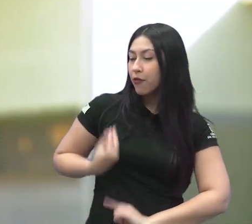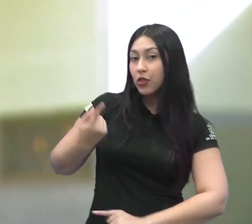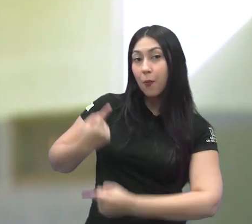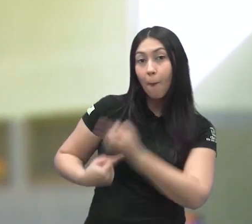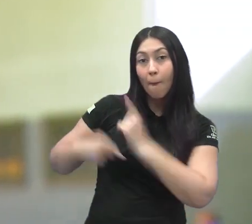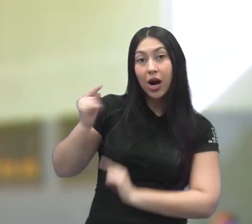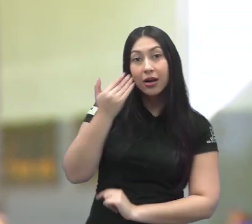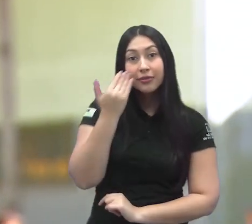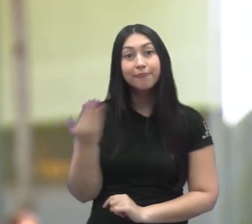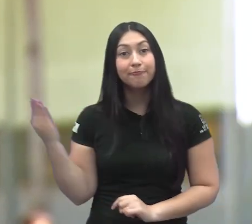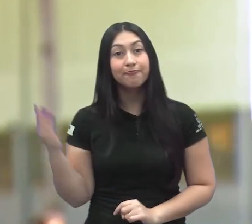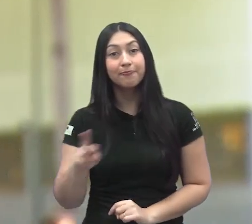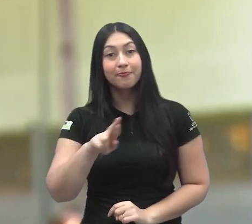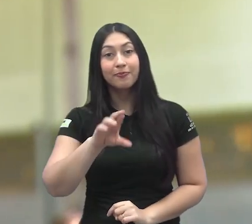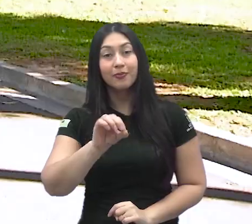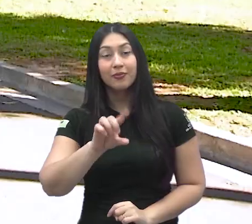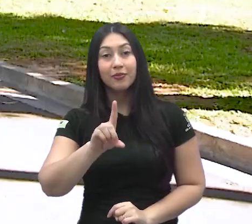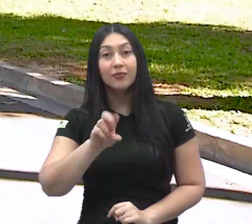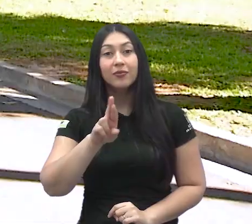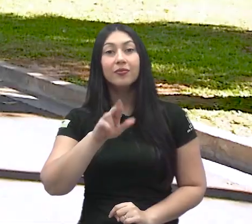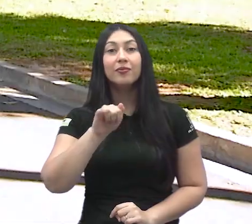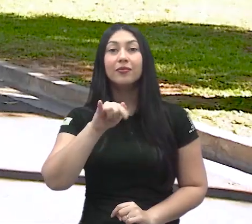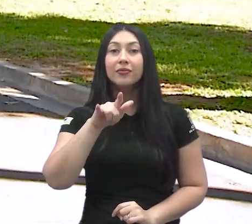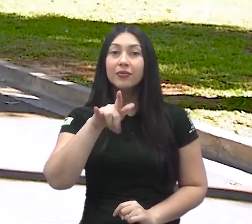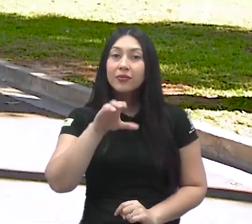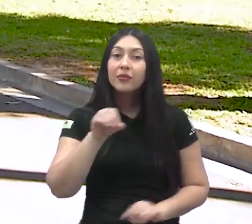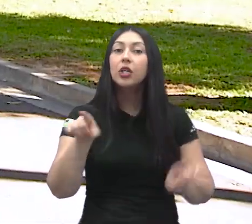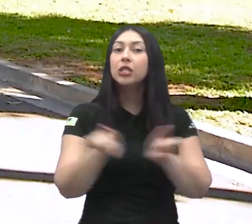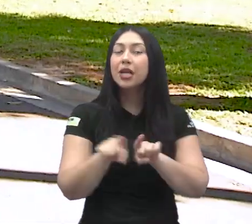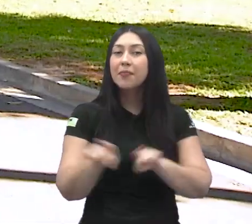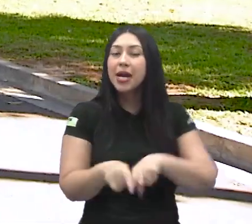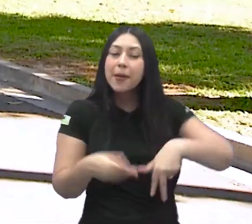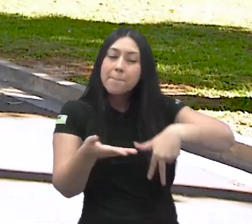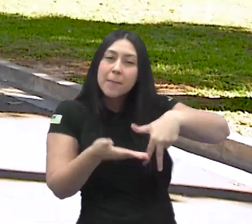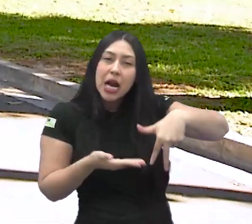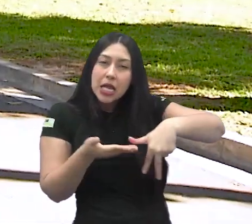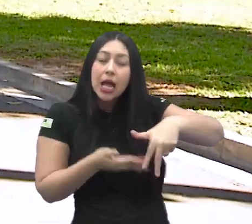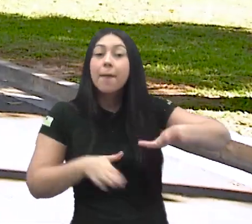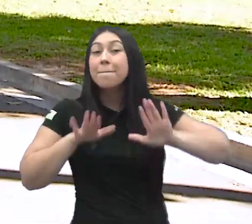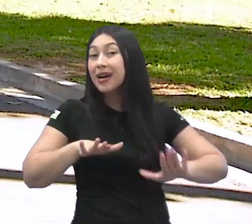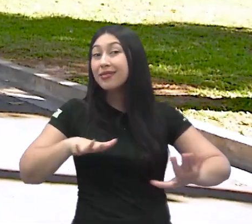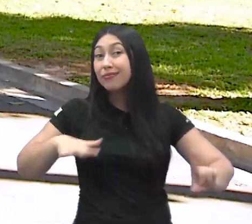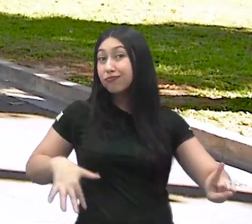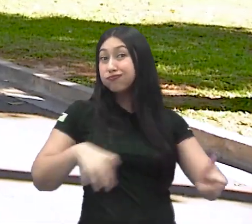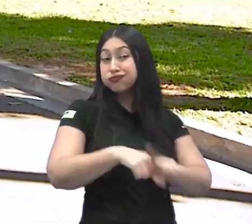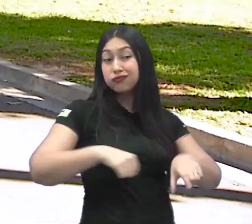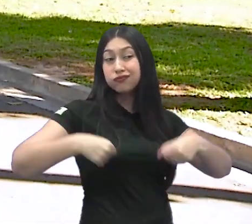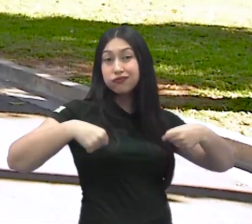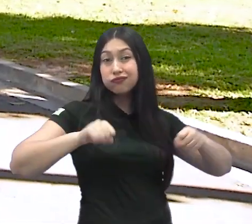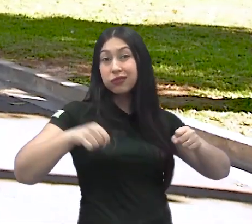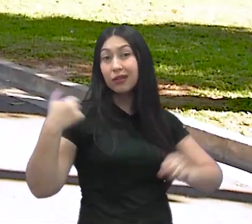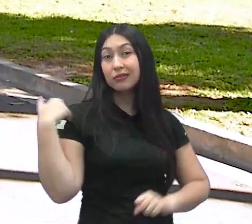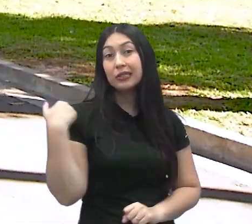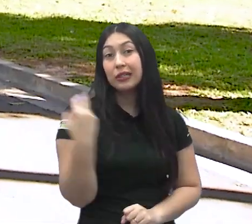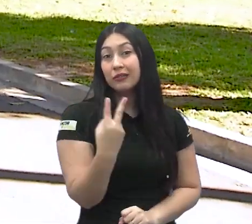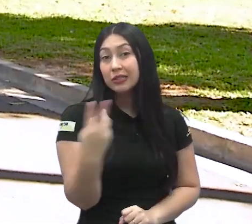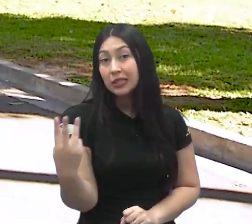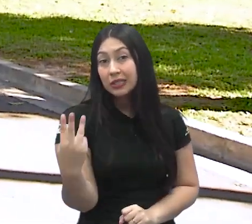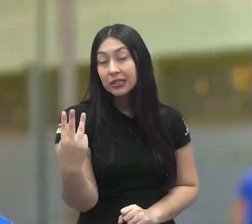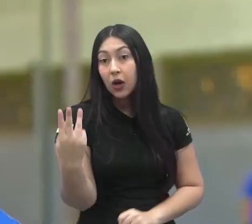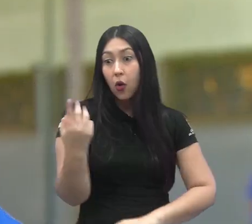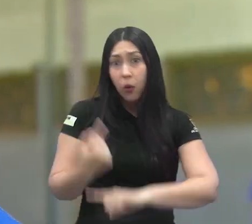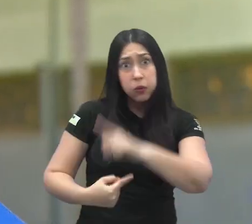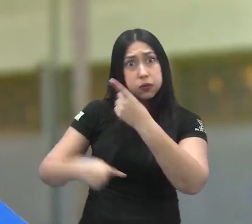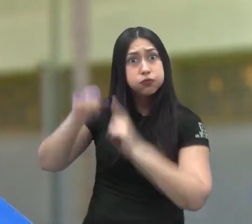pelo paradesporto foi a do Rodrigo. Ele também perdeu parte da perna esquerda, mas por conta de um acidente de moto, aos 23